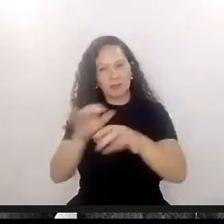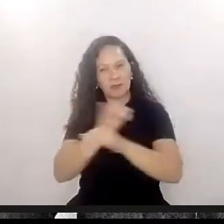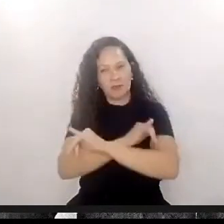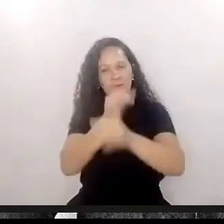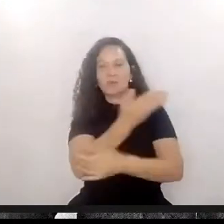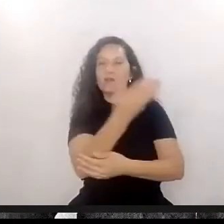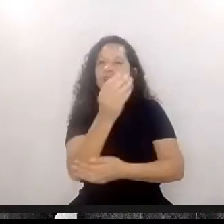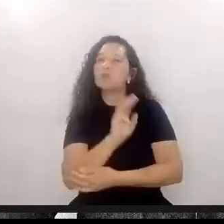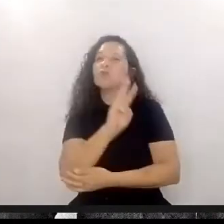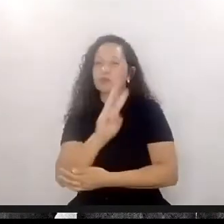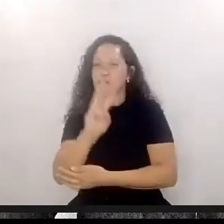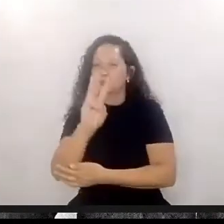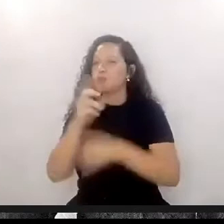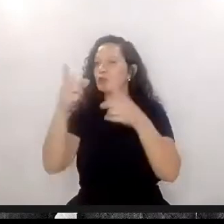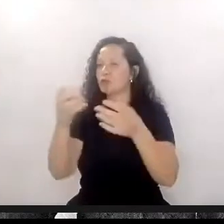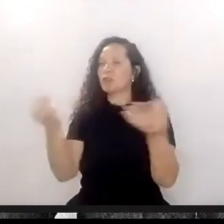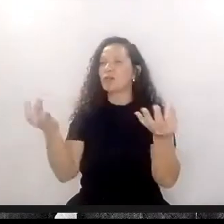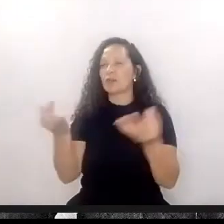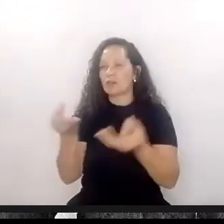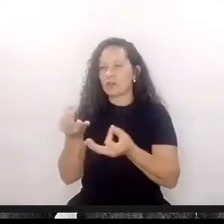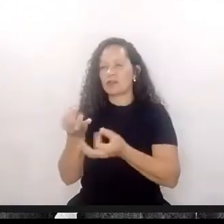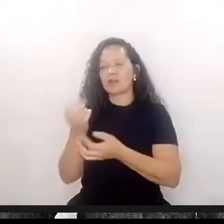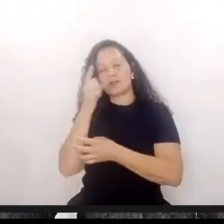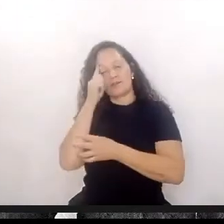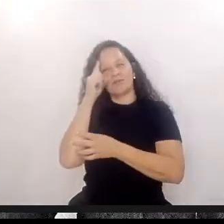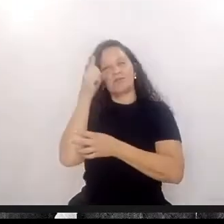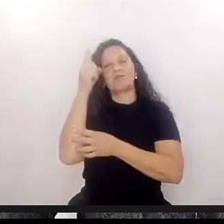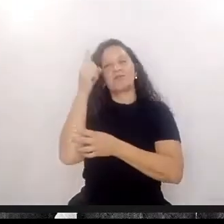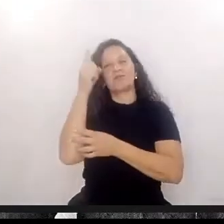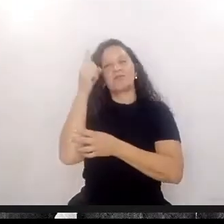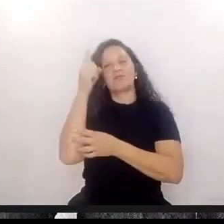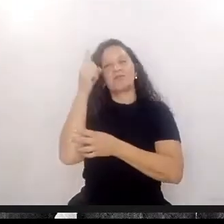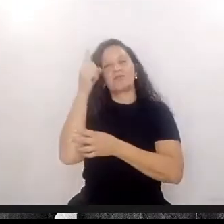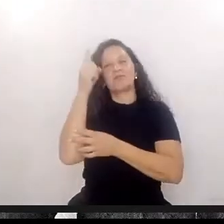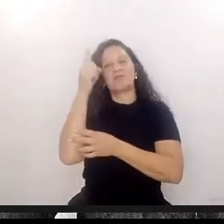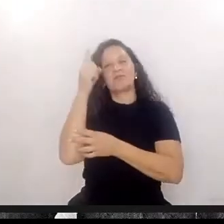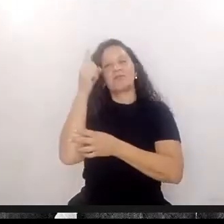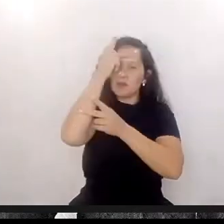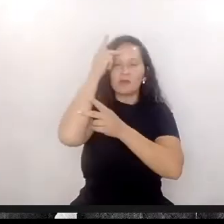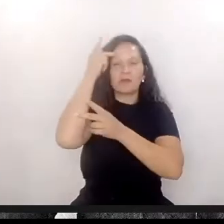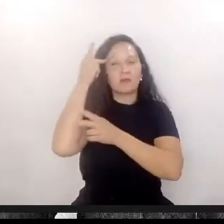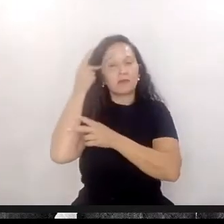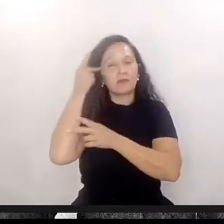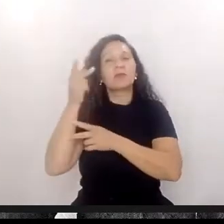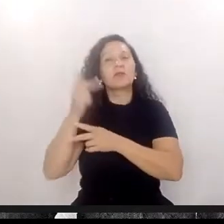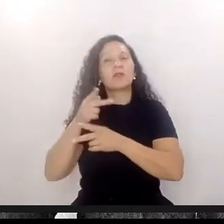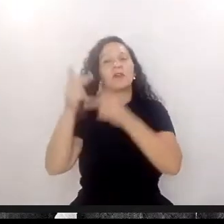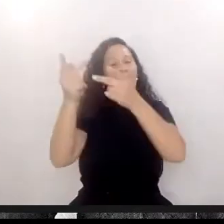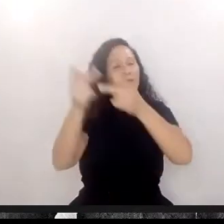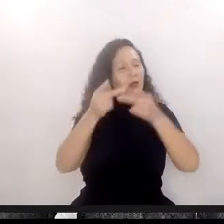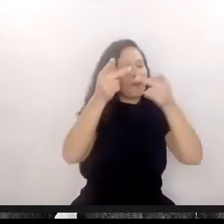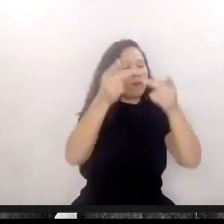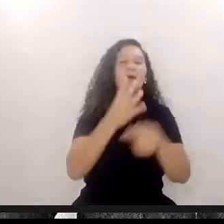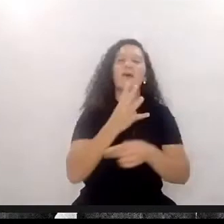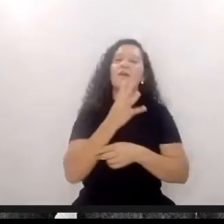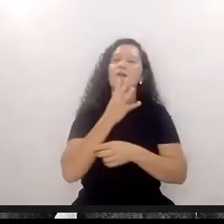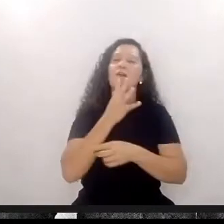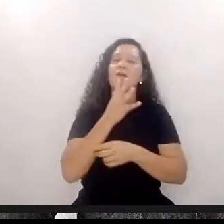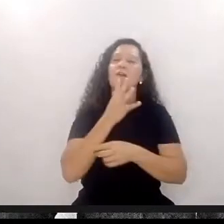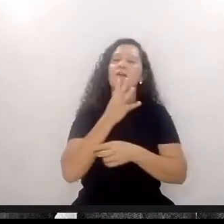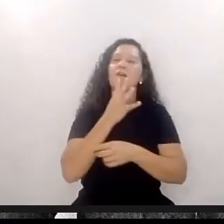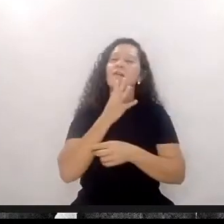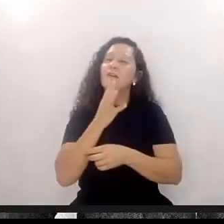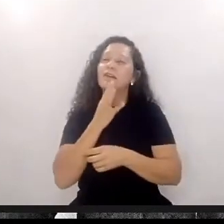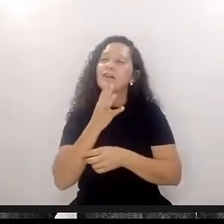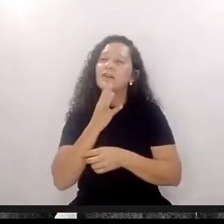dessa iniciativa e convido as pessoas a visitá-lo, né? Eu encontrei textos